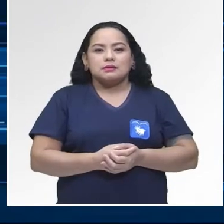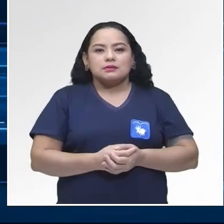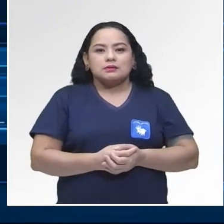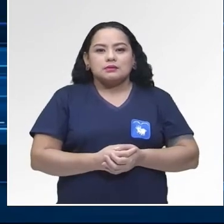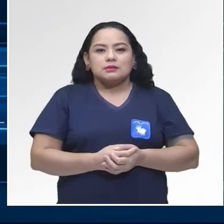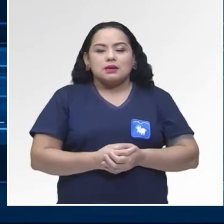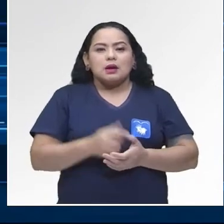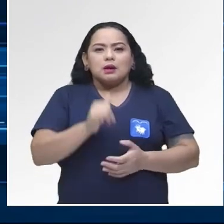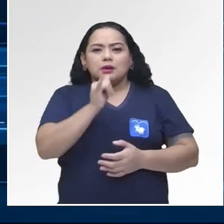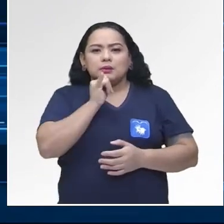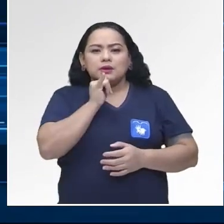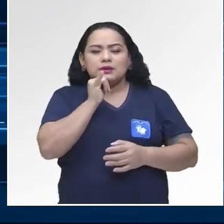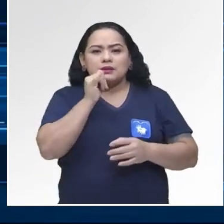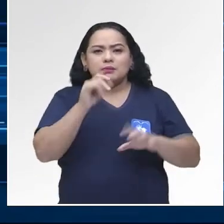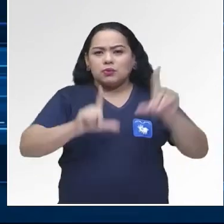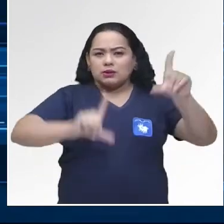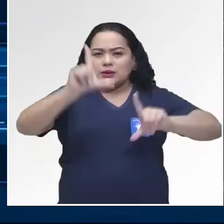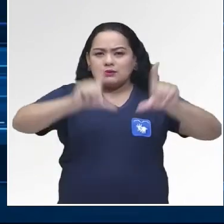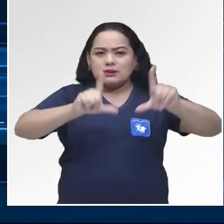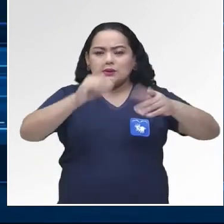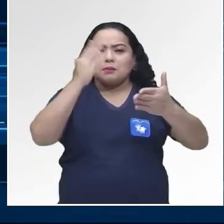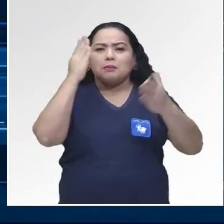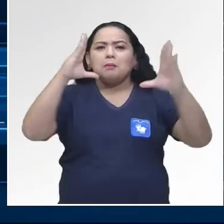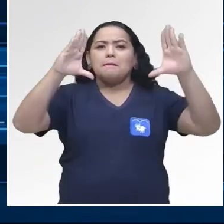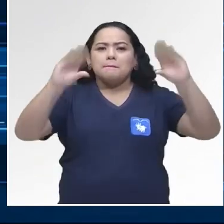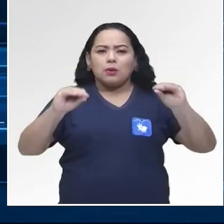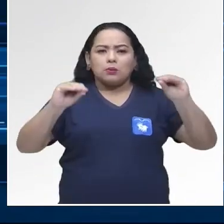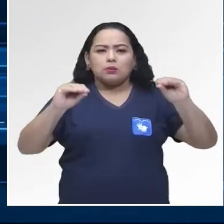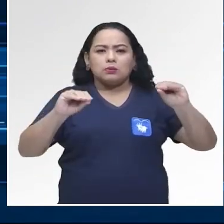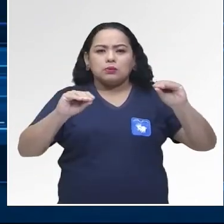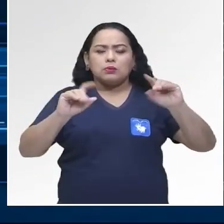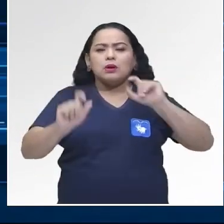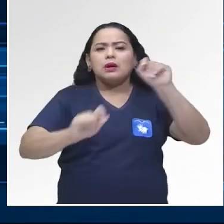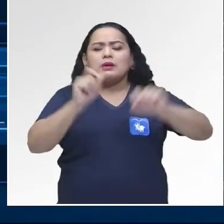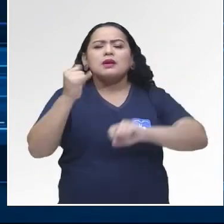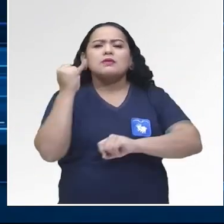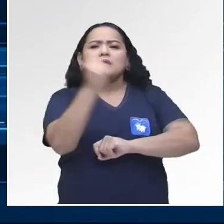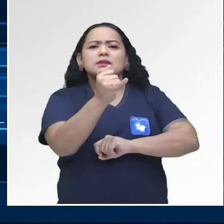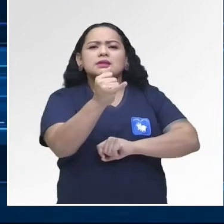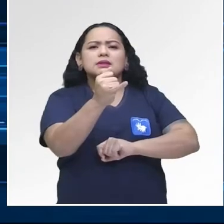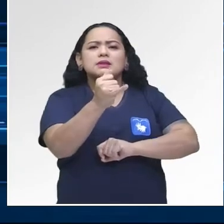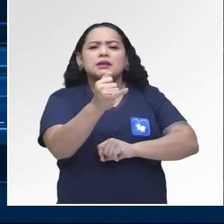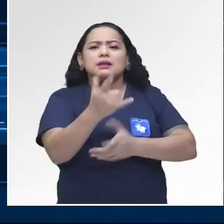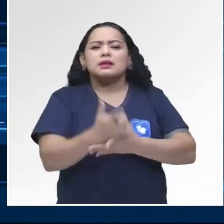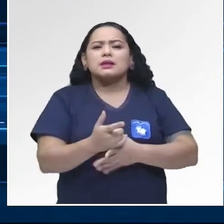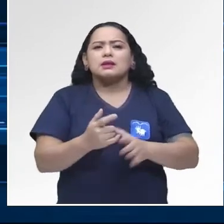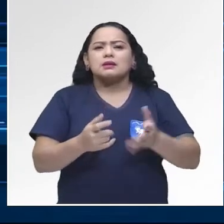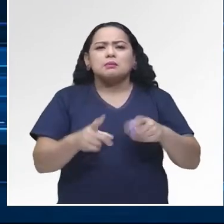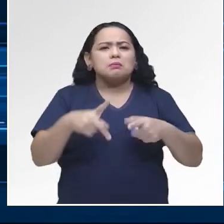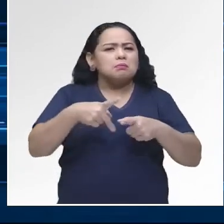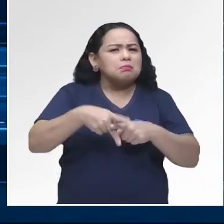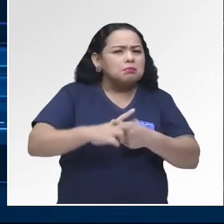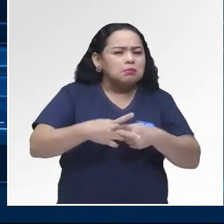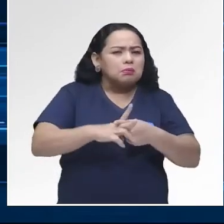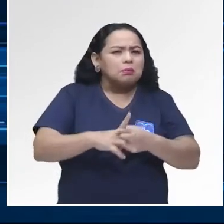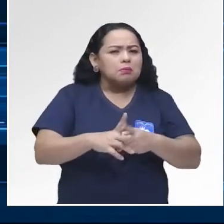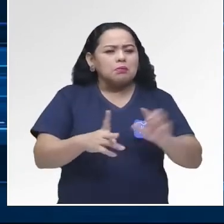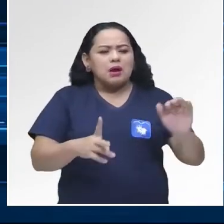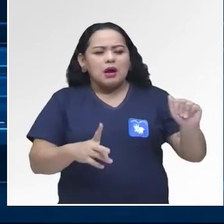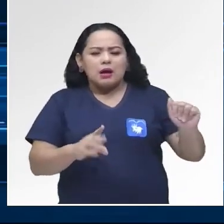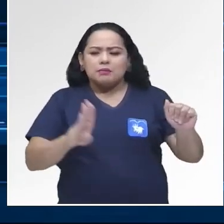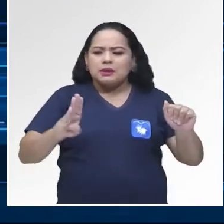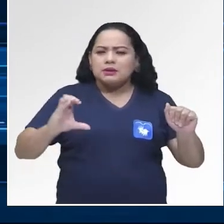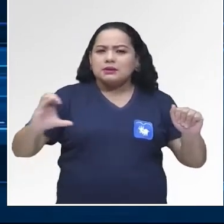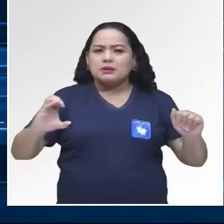parou de funcionar da televisão, quem que vai dizer que queimou uma peça A, B ou C no circuito?